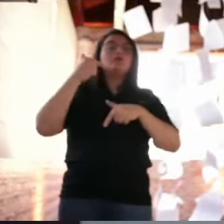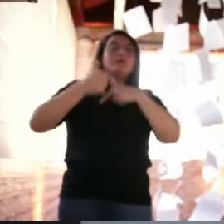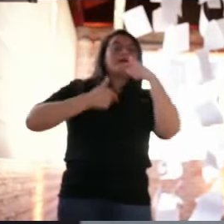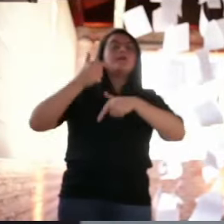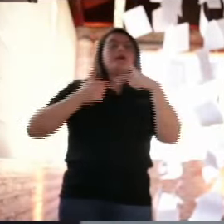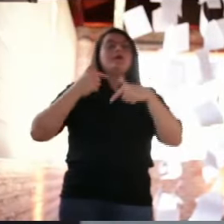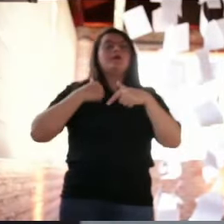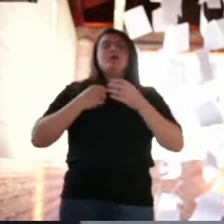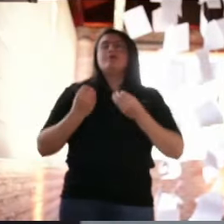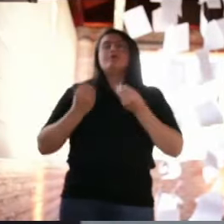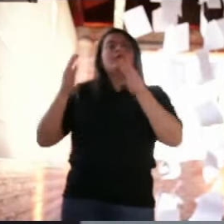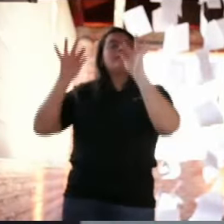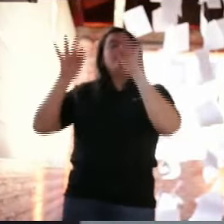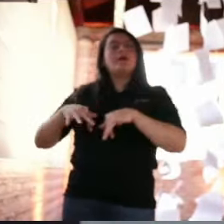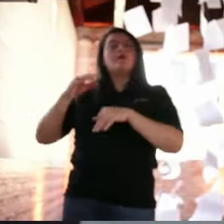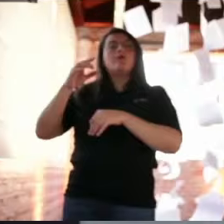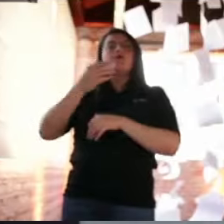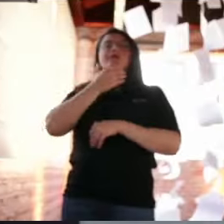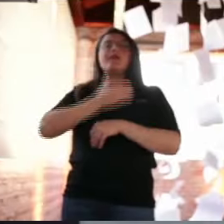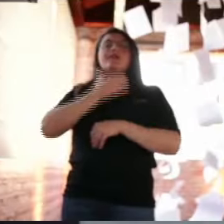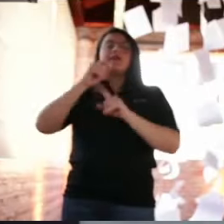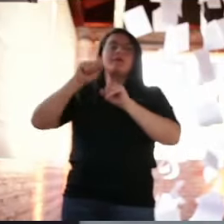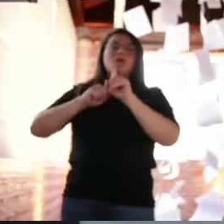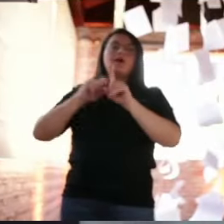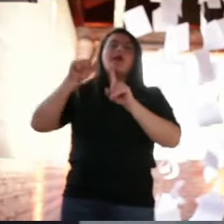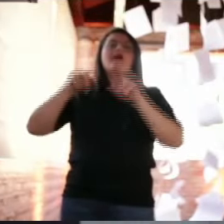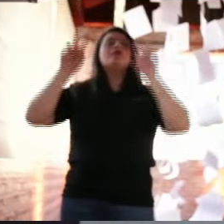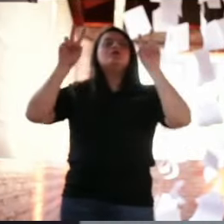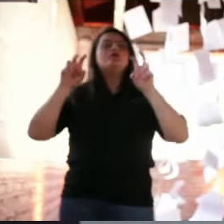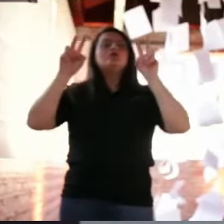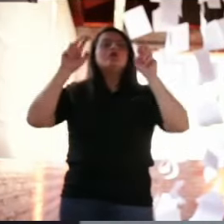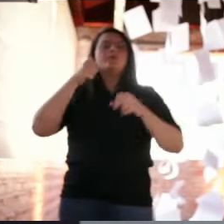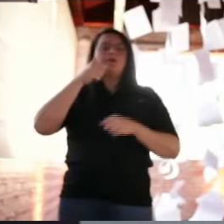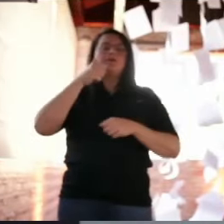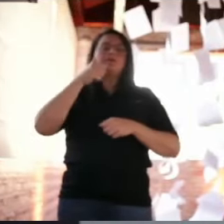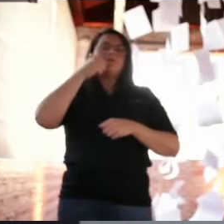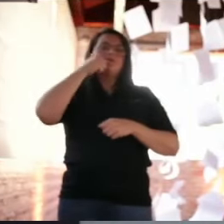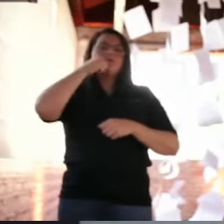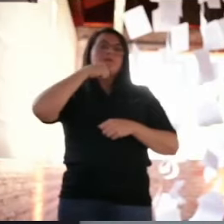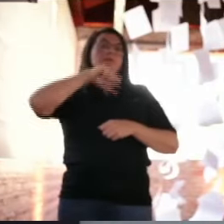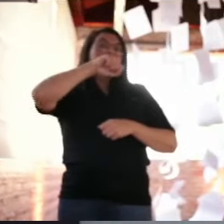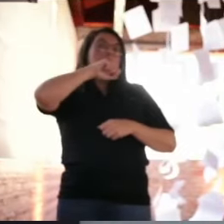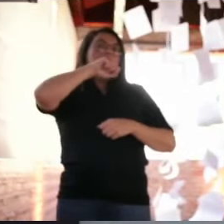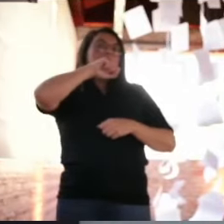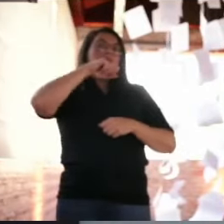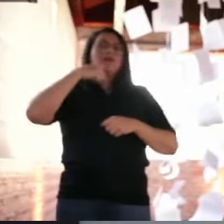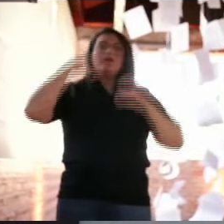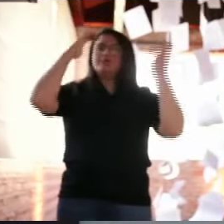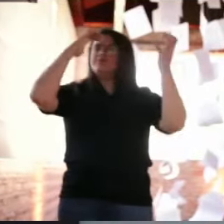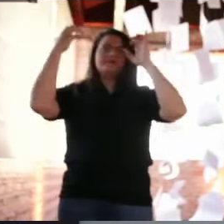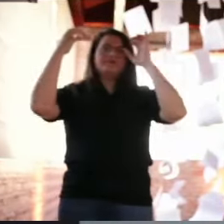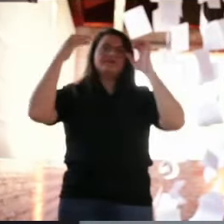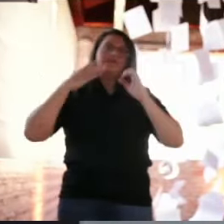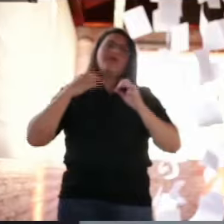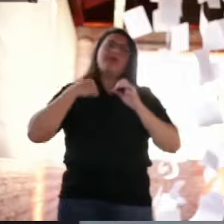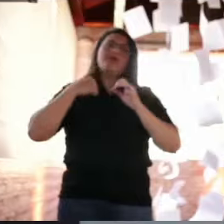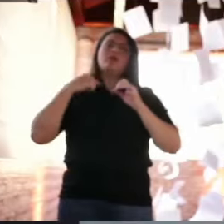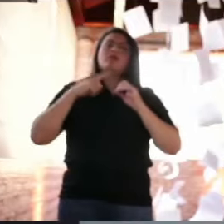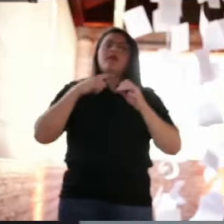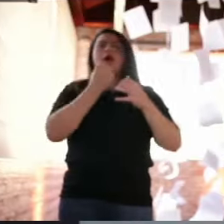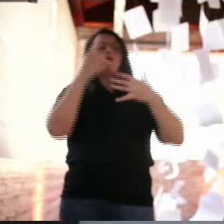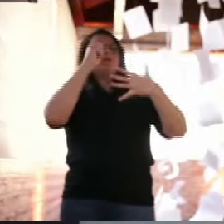em dezembro é um trabalho sobre maternidade que tá realmente mexendo muito com a minha cabeça e eu vou trazer algumas